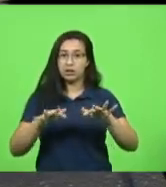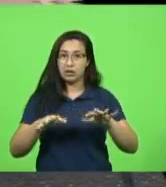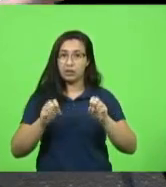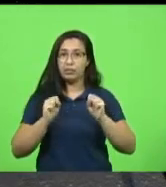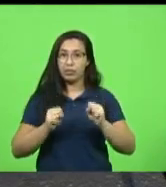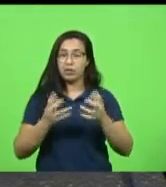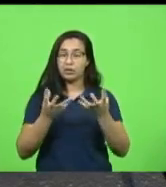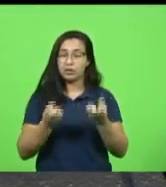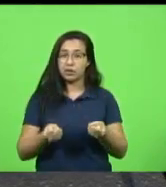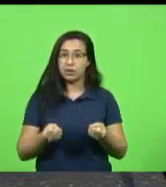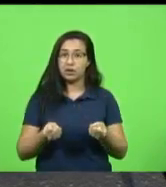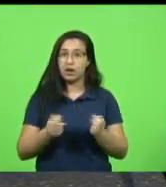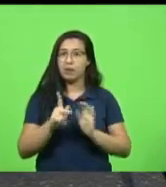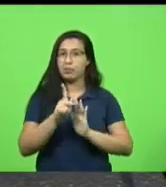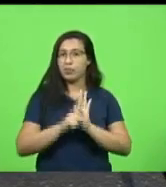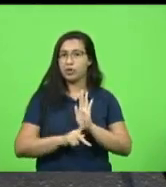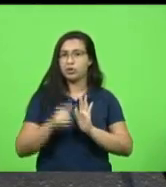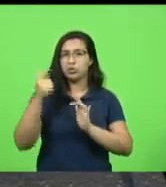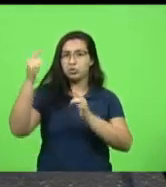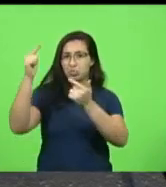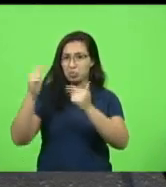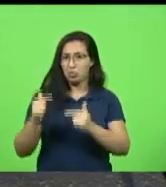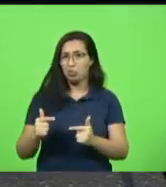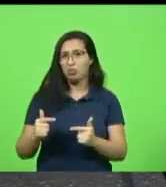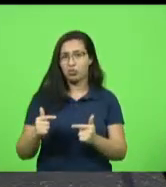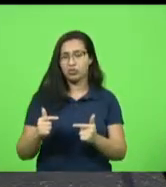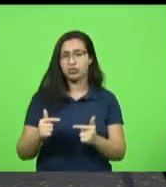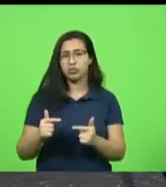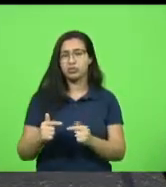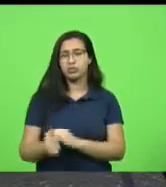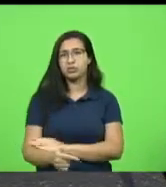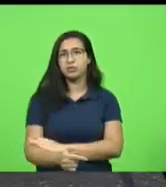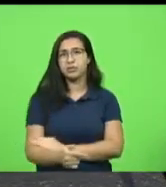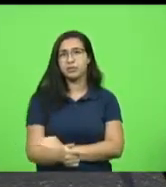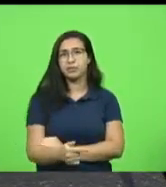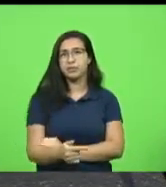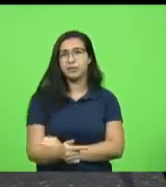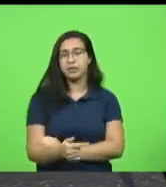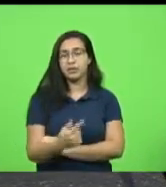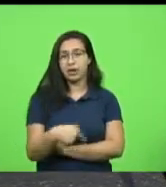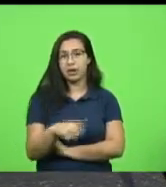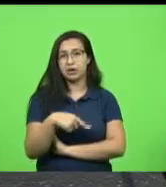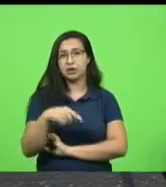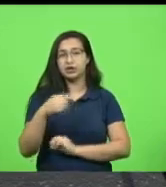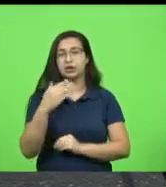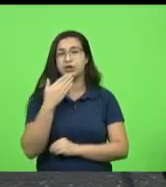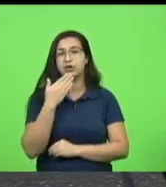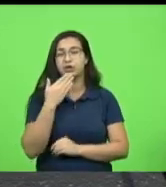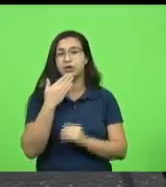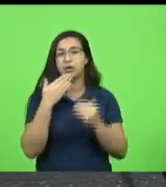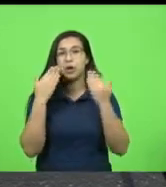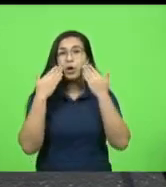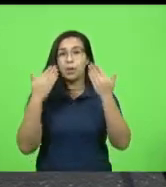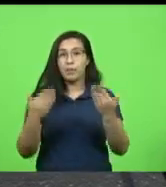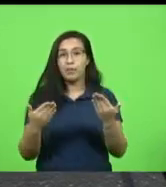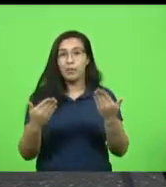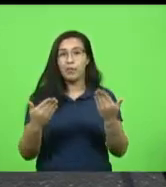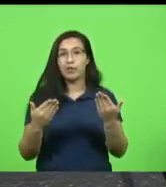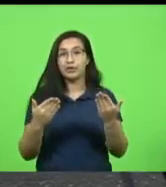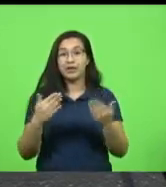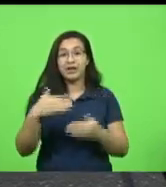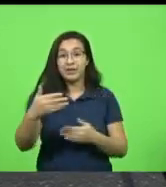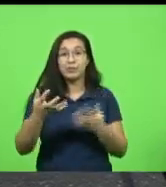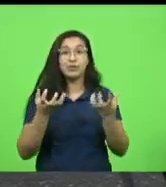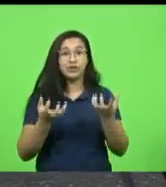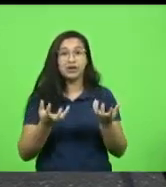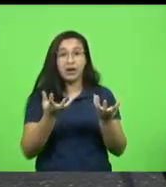seja tantos outros, que muitas vezes a gente que apresenta determinado projeto quer ver ele deliberado, se